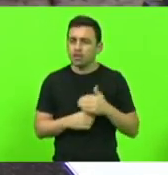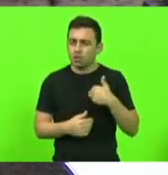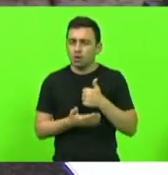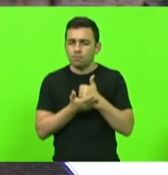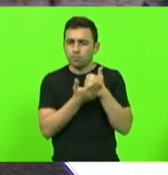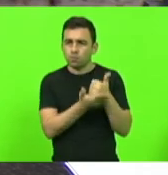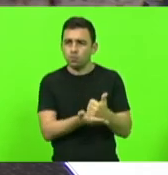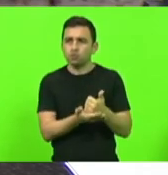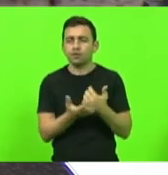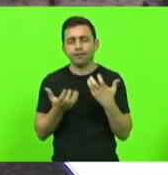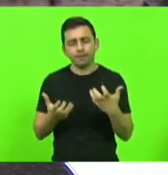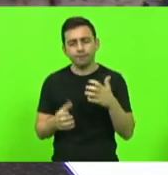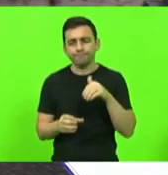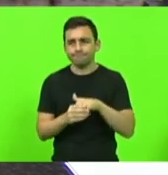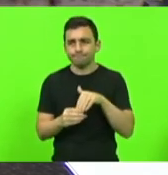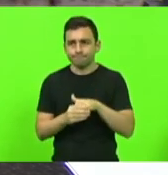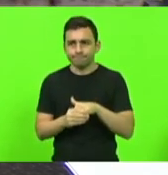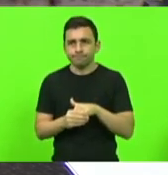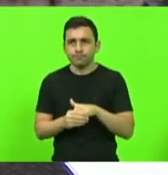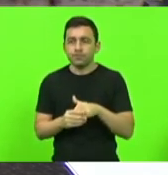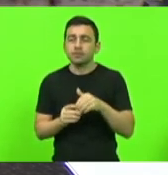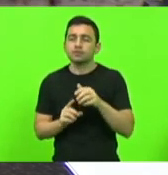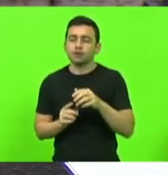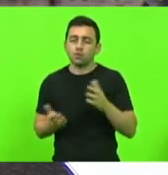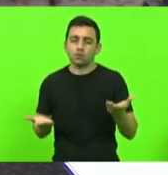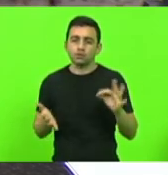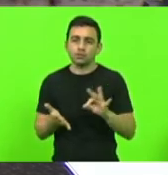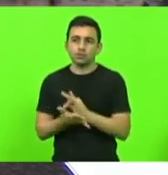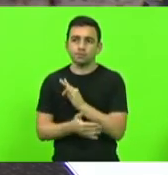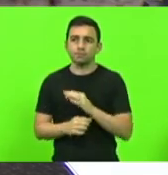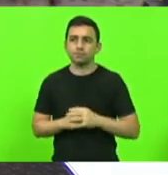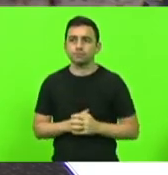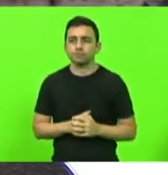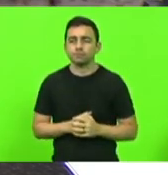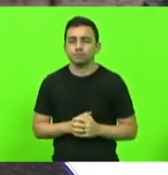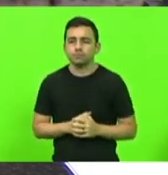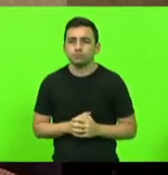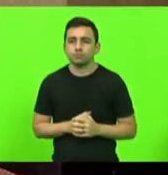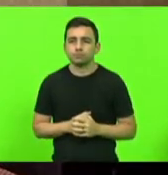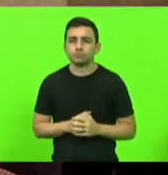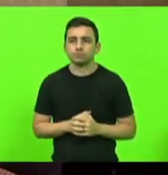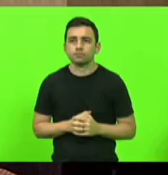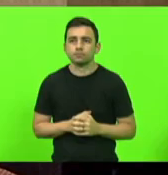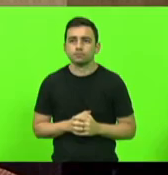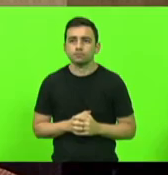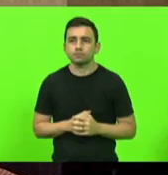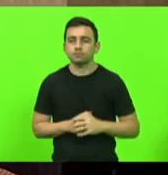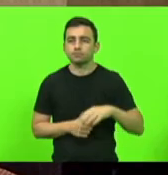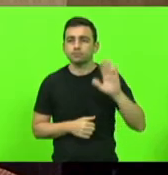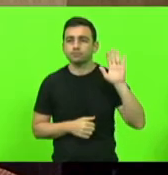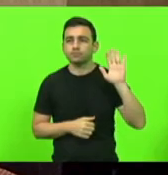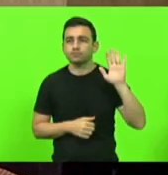colocar em votação a emenda dela em destaque aqui, presidente. Senhor presidente. Deputado. Pela ordem,